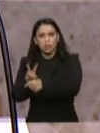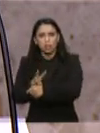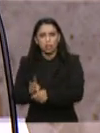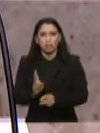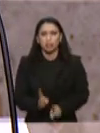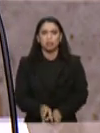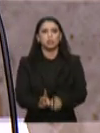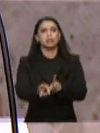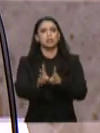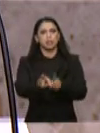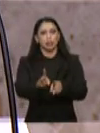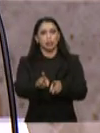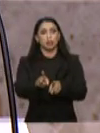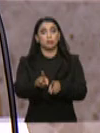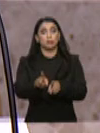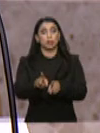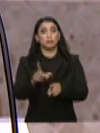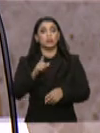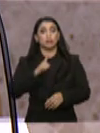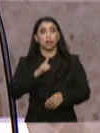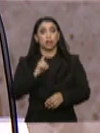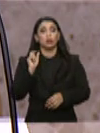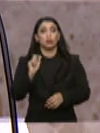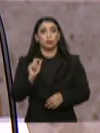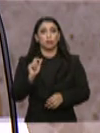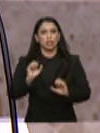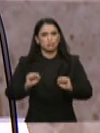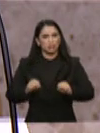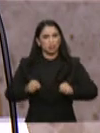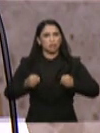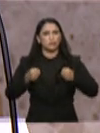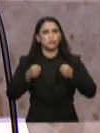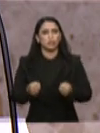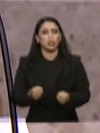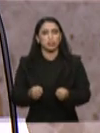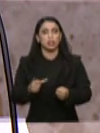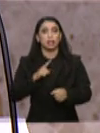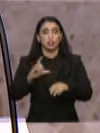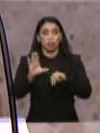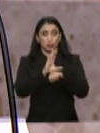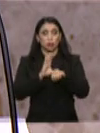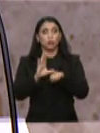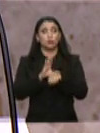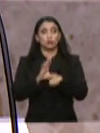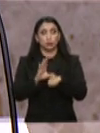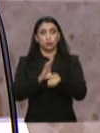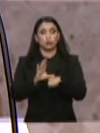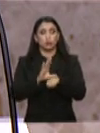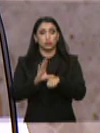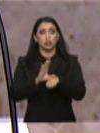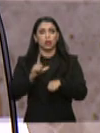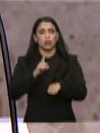canso de repisar, na incondicional defesa da supremacia da Constituição e da